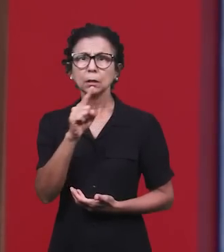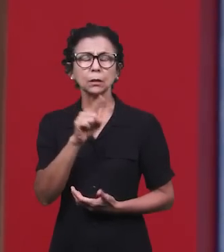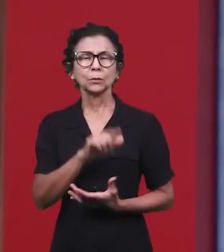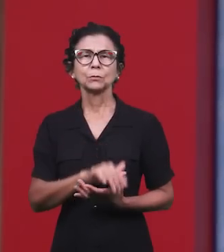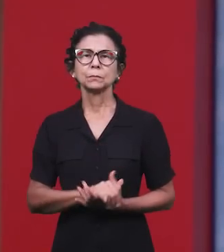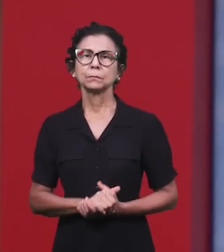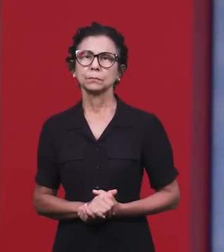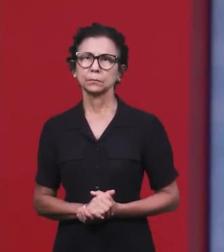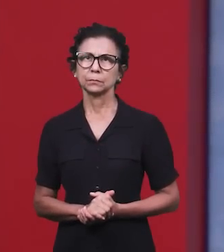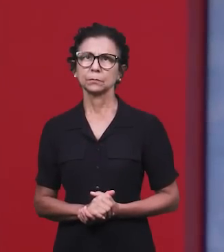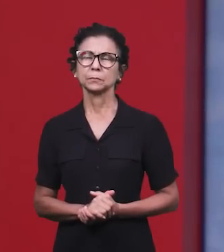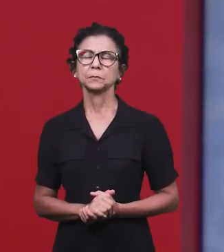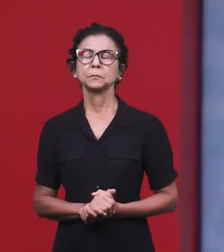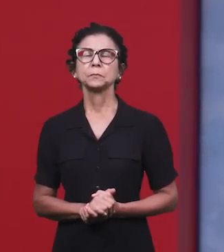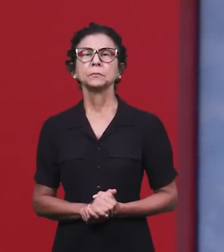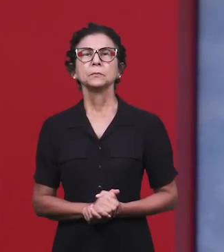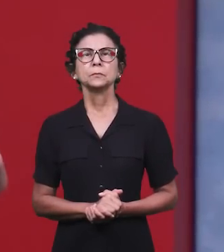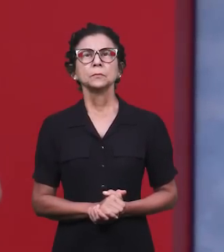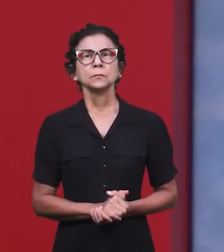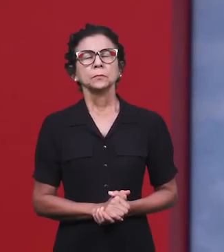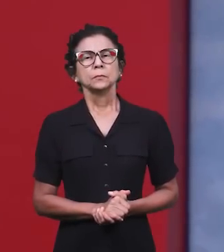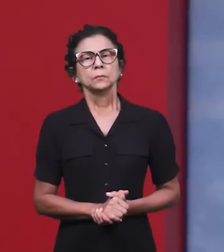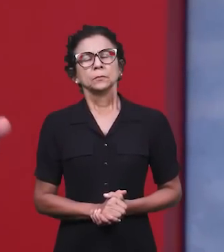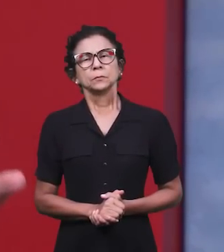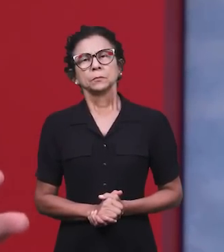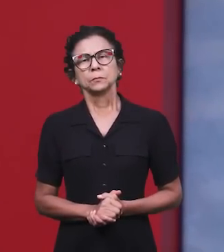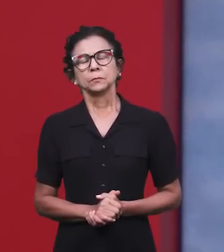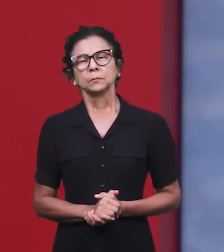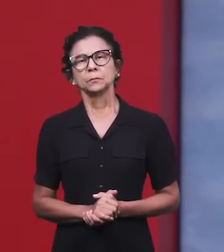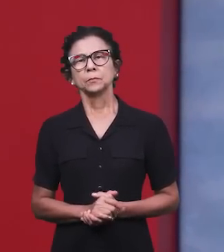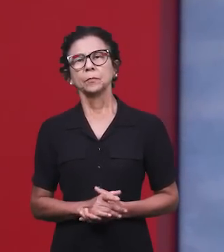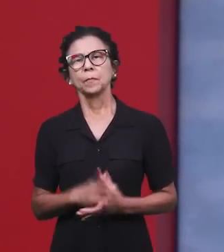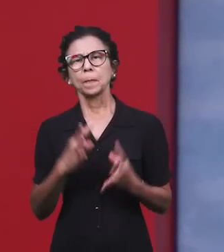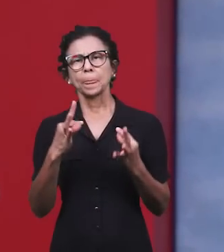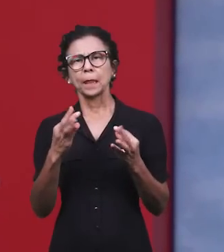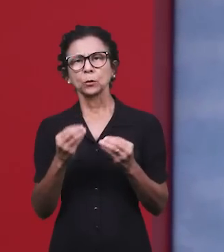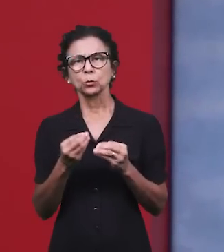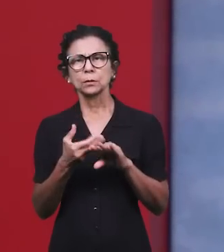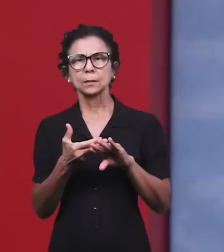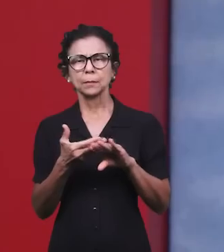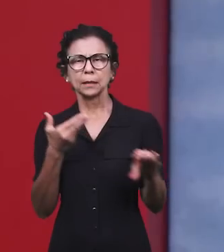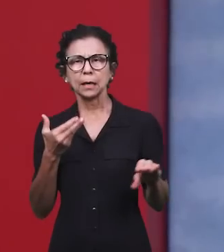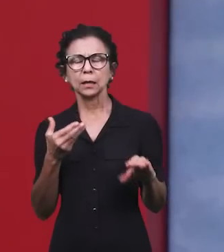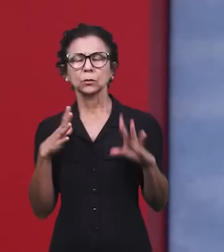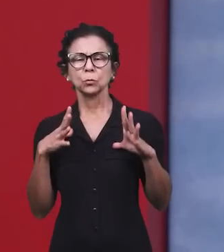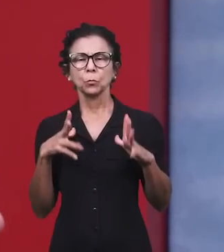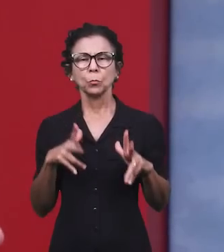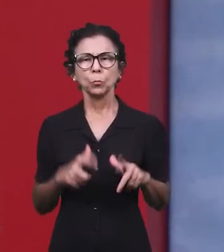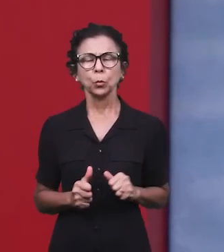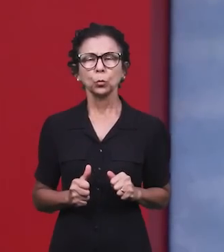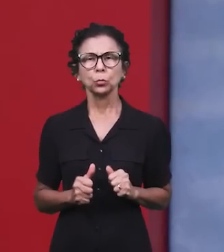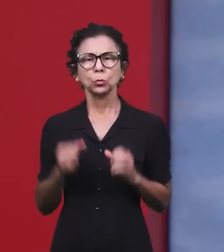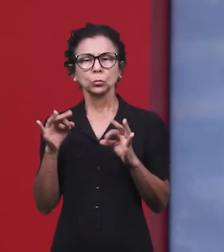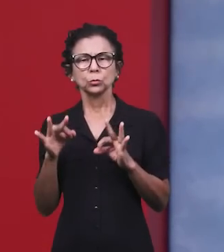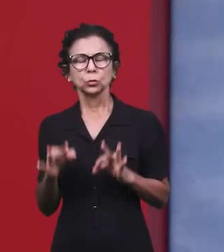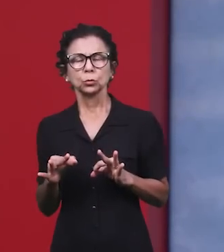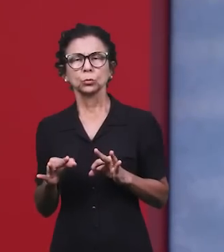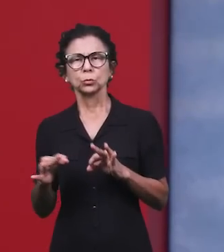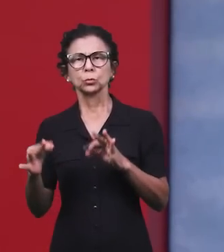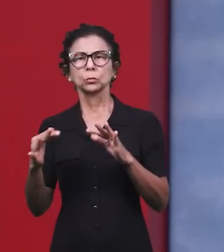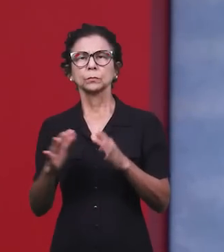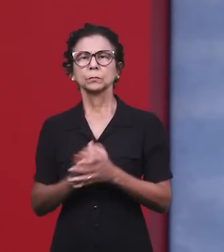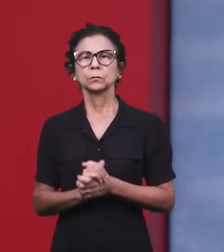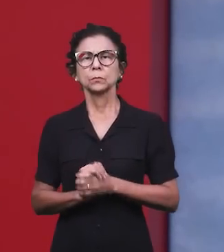pegando também emprestada da palavra. Tudo que é santo, tudo que é justo, tudo que é louvável, tudo que é honesto, isso você pode